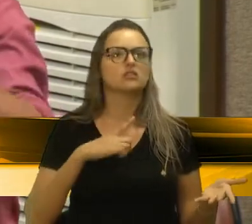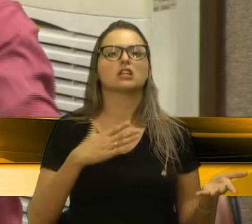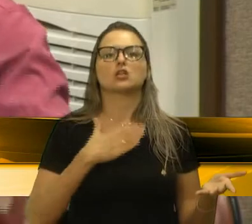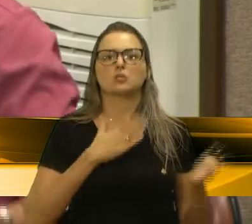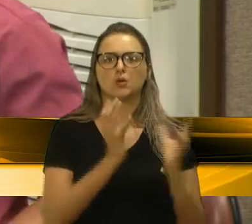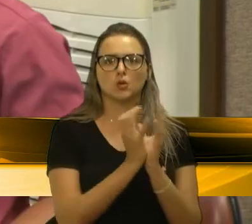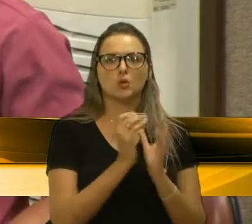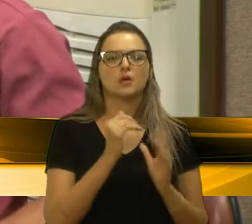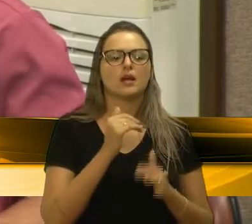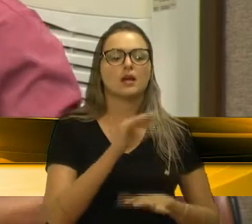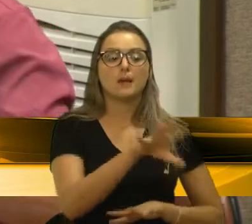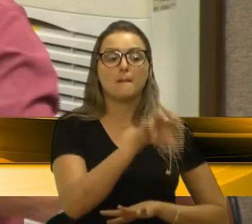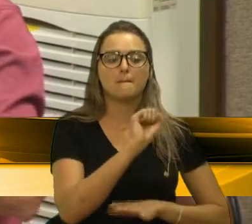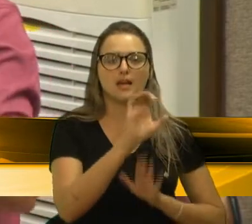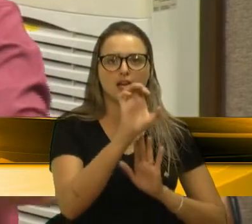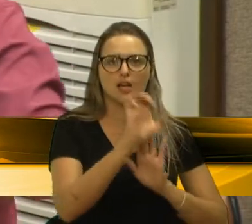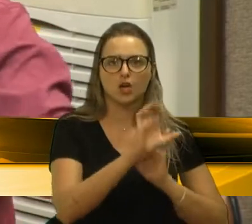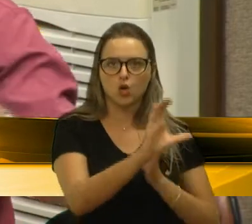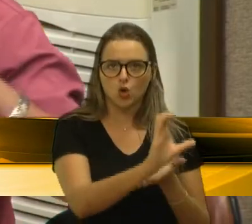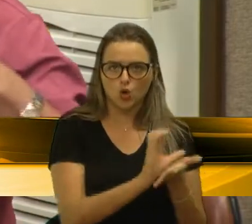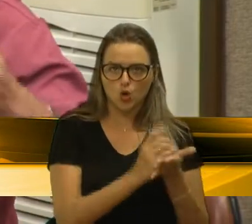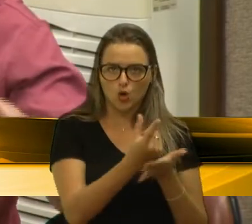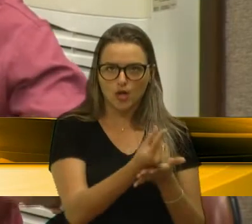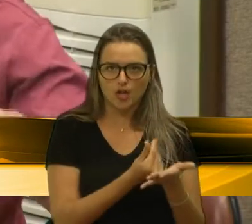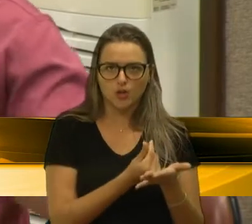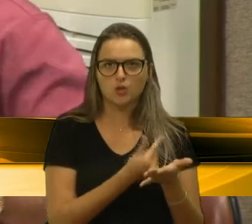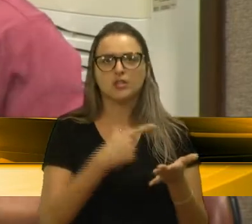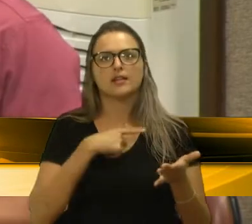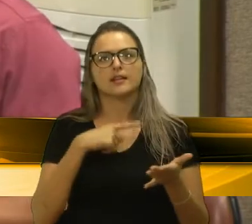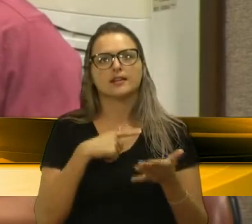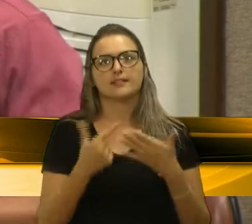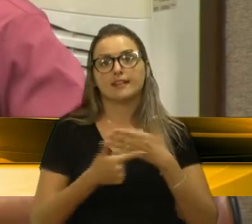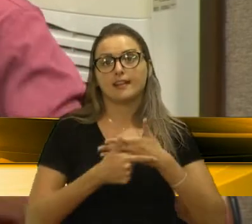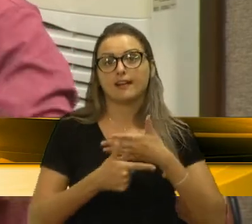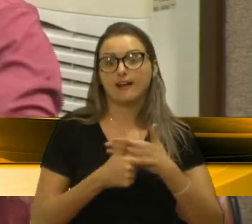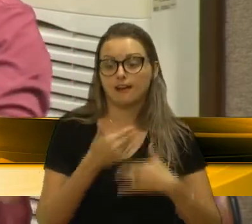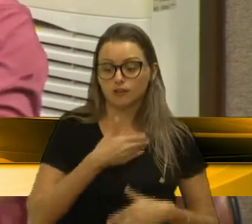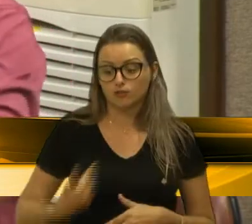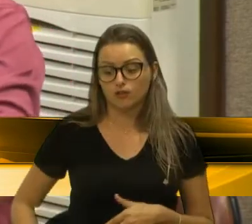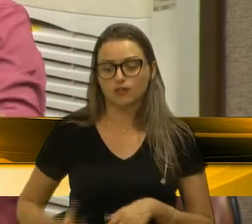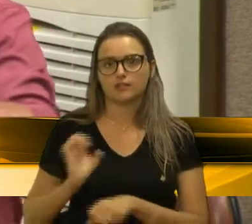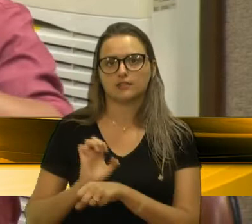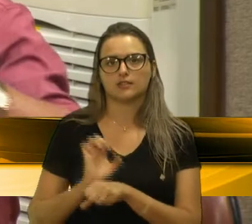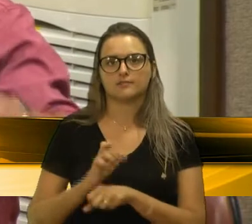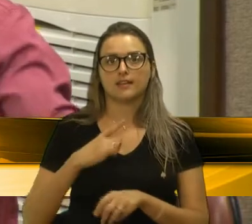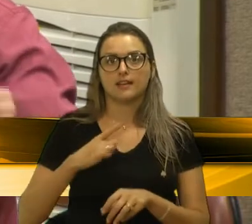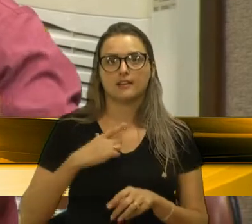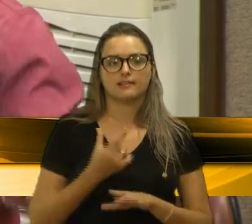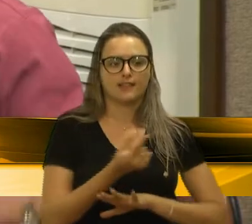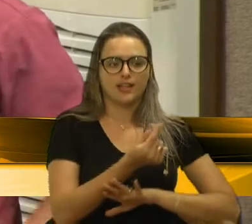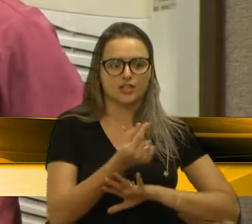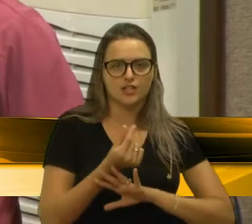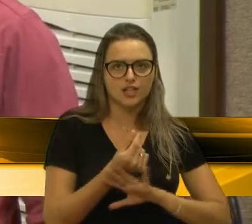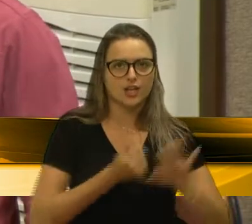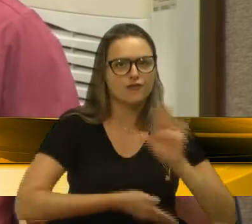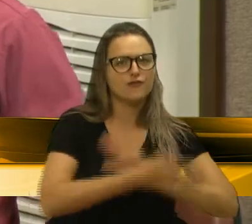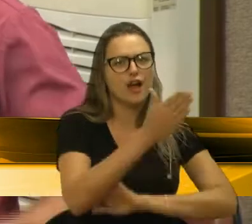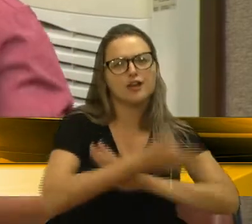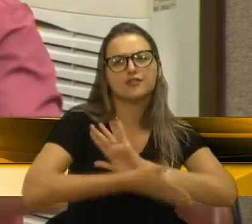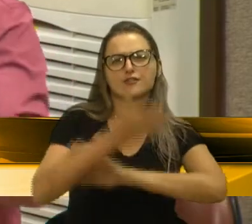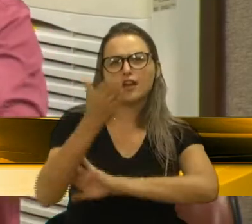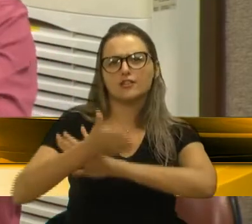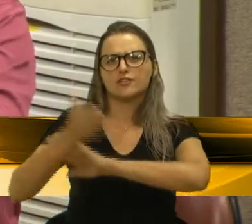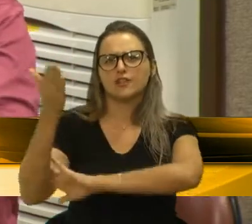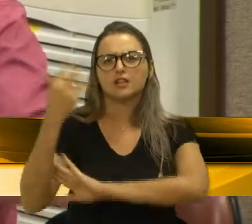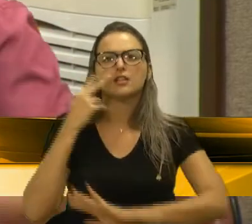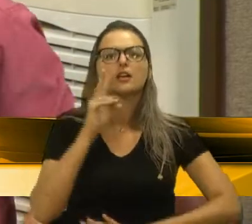pegou a emenda parlamentar que pegou e se aquilo que tem cargo do governo do estado que tem dinheiro e viajam direto estado afora vamos pegar